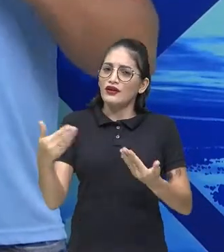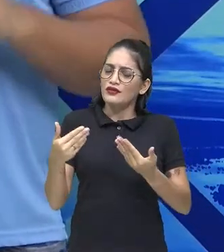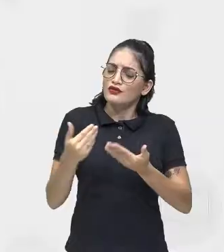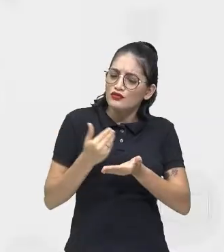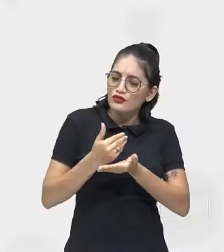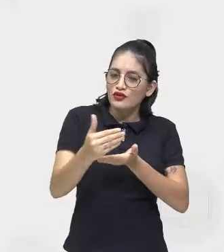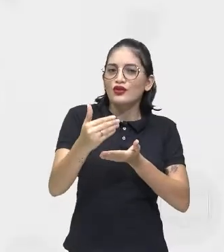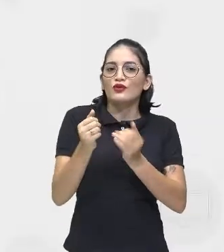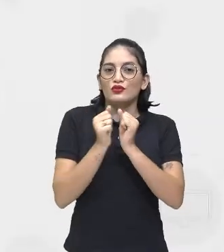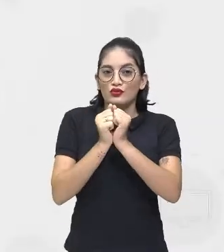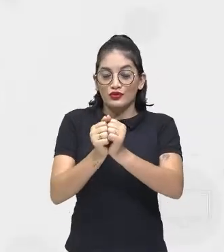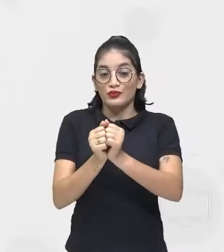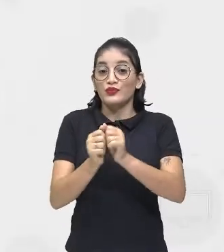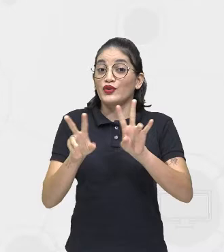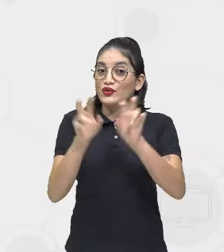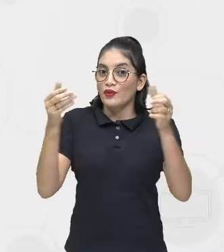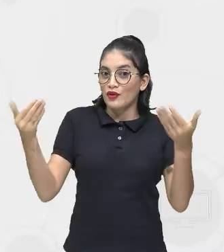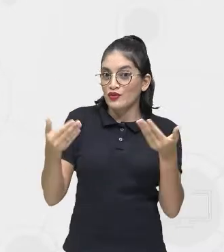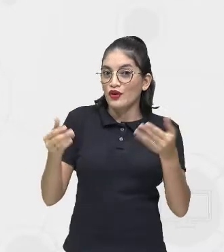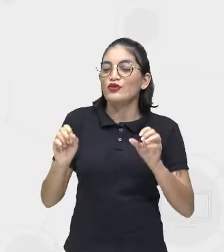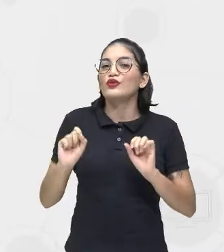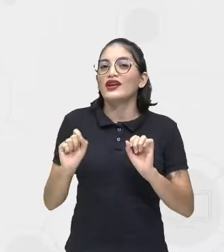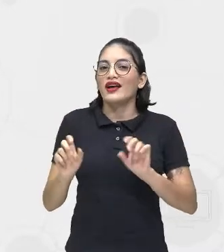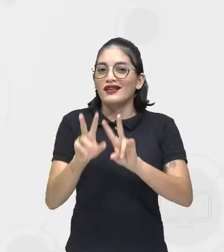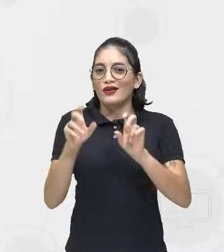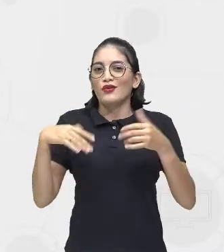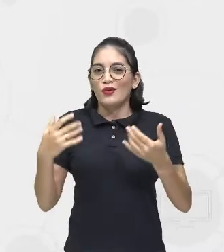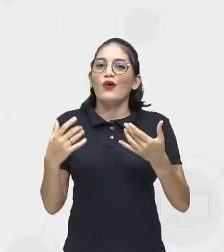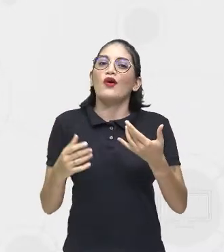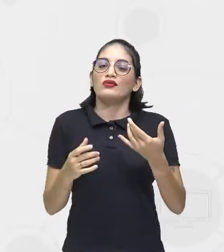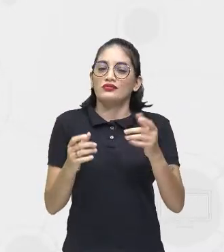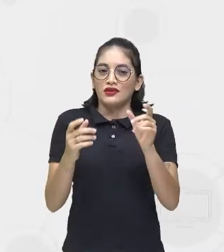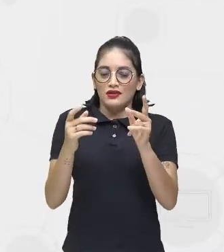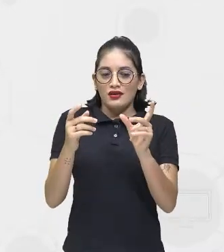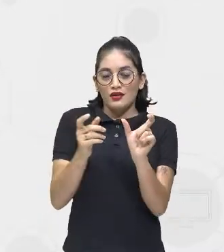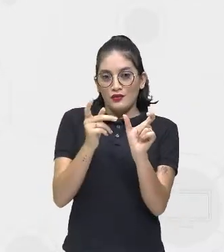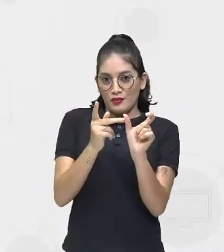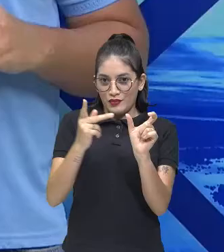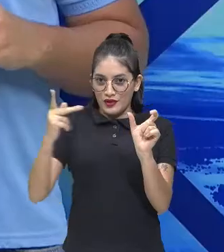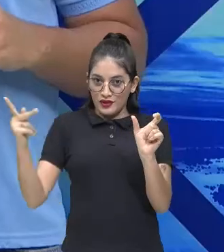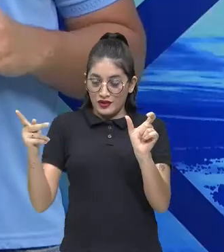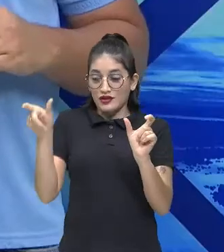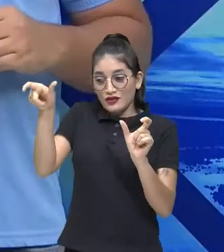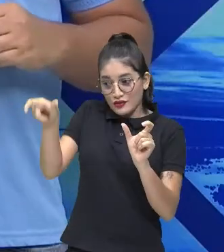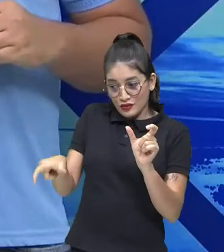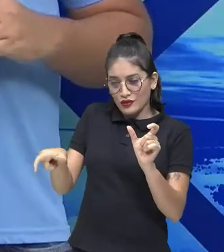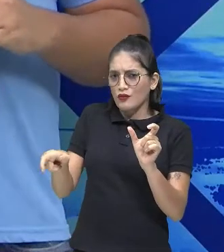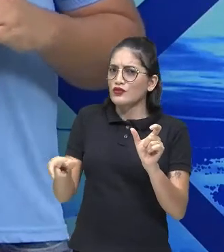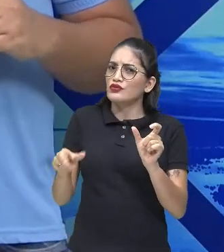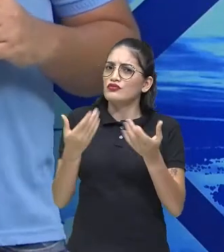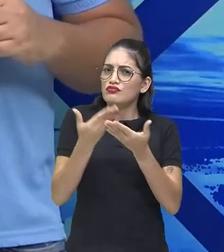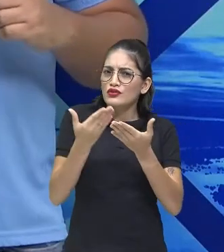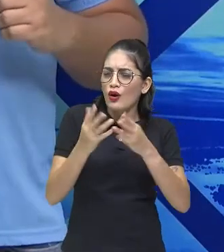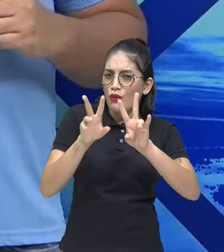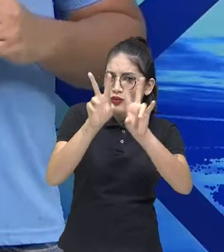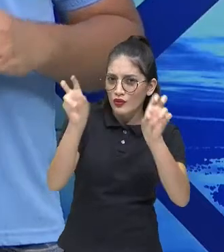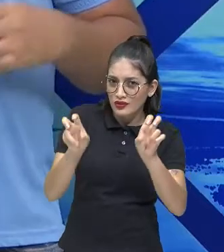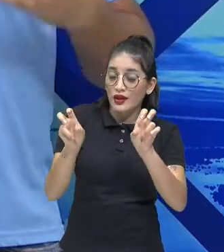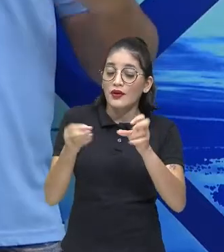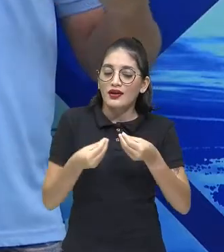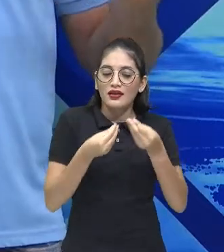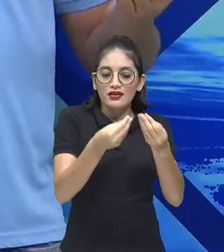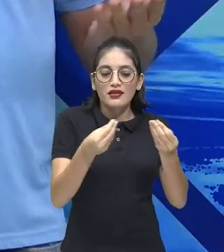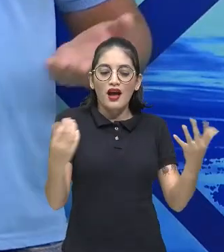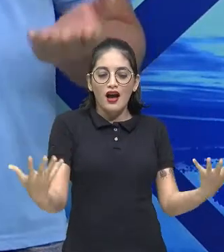é predicativo do sujeito. Vamos estudar este termo da oração que atribui